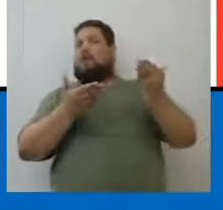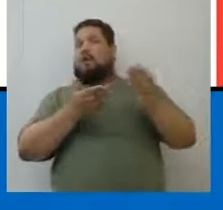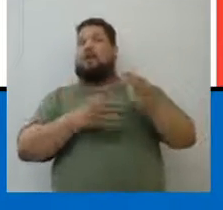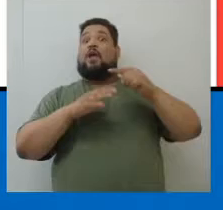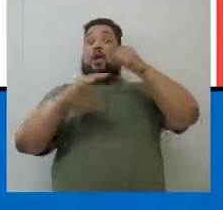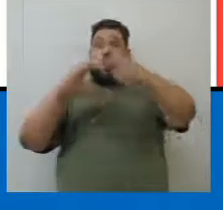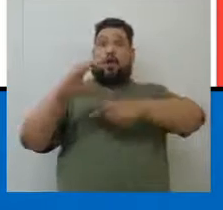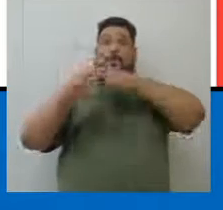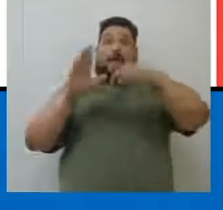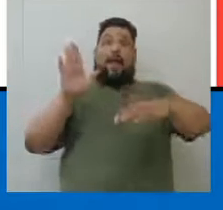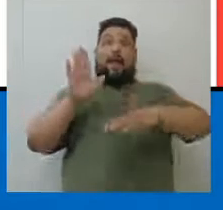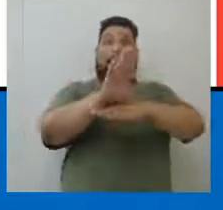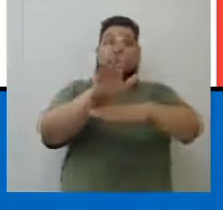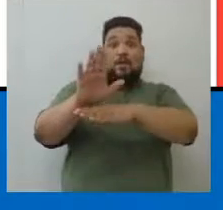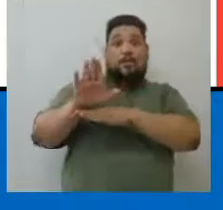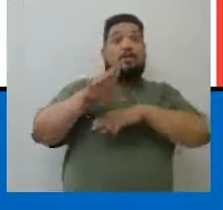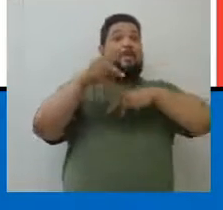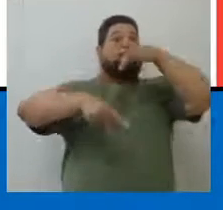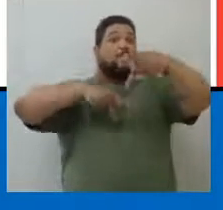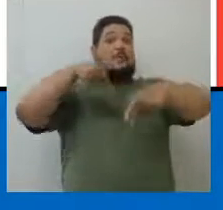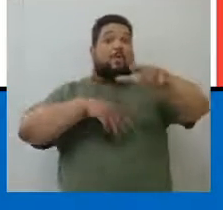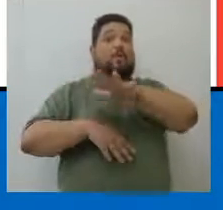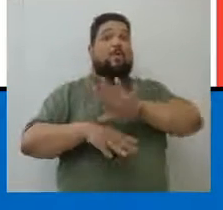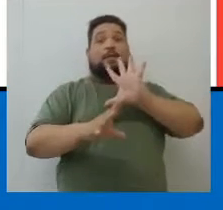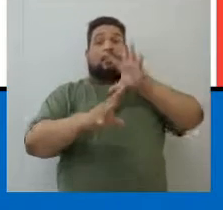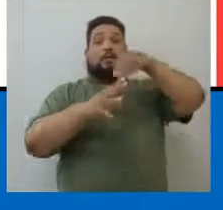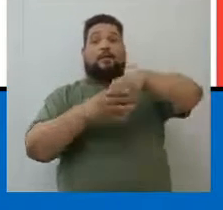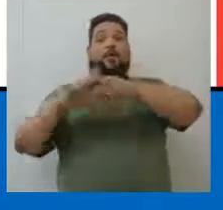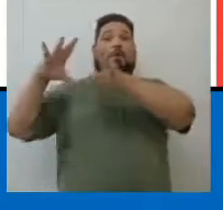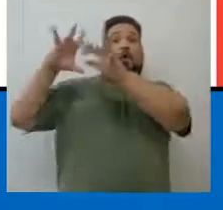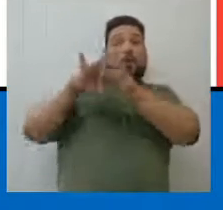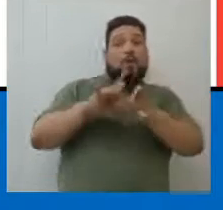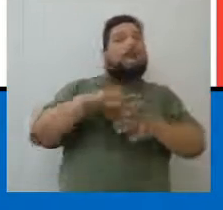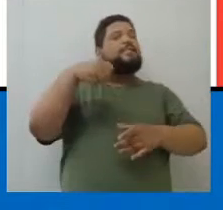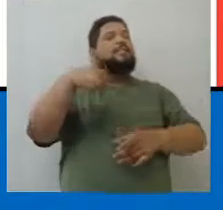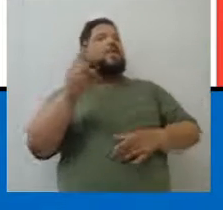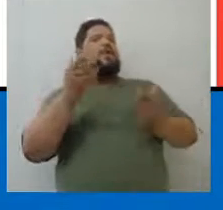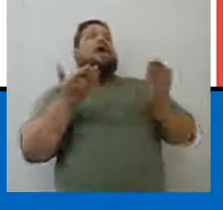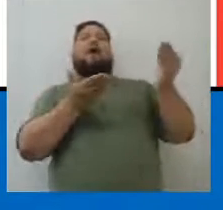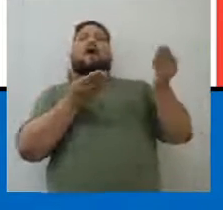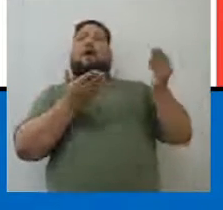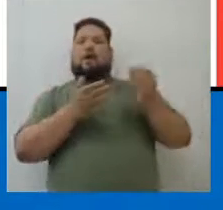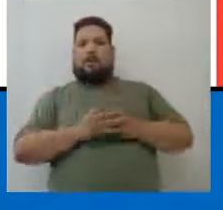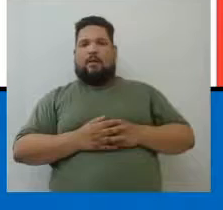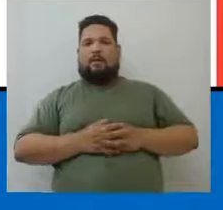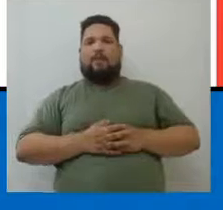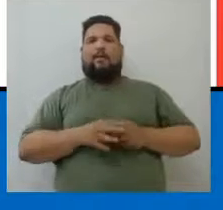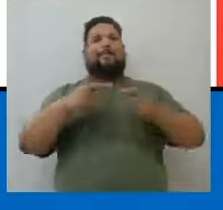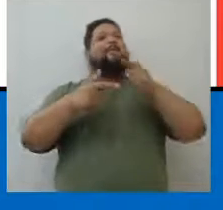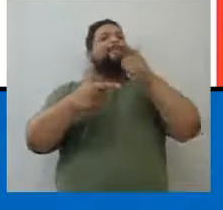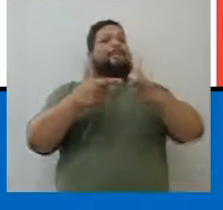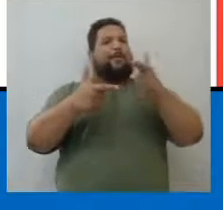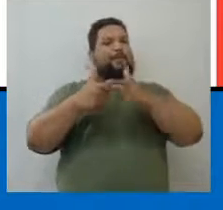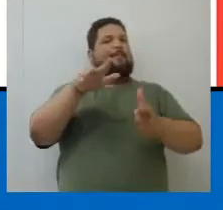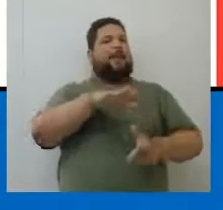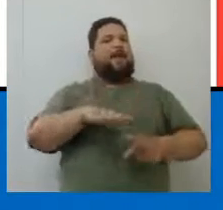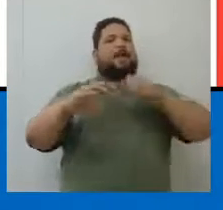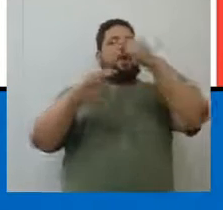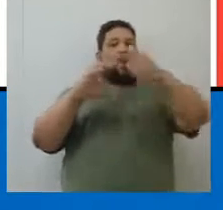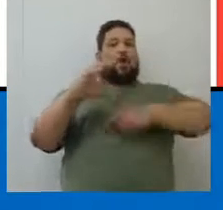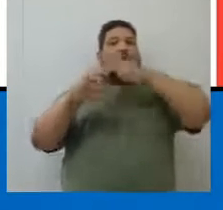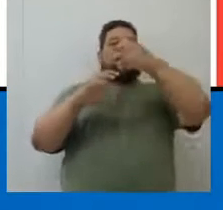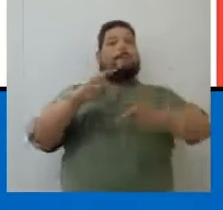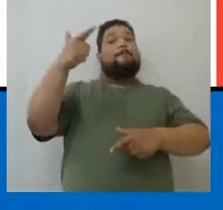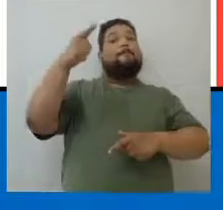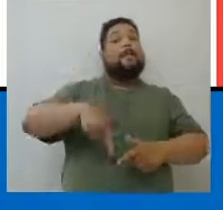para a população, ela está inserida nesse contexto, então a gente vai ver que isso é um grande problema da globalização. Outra coisa também